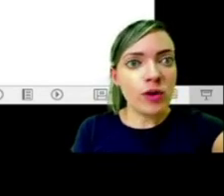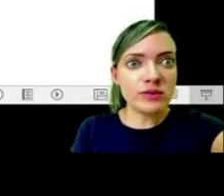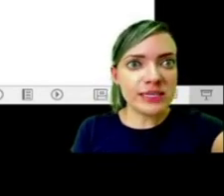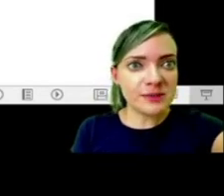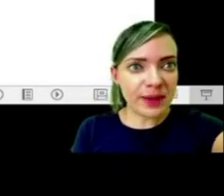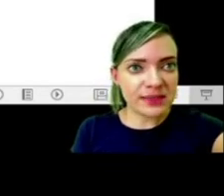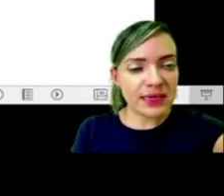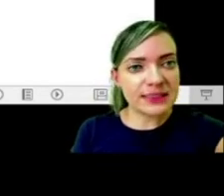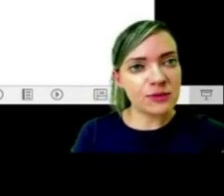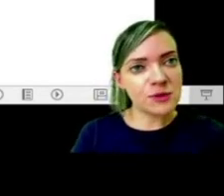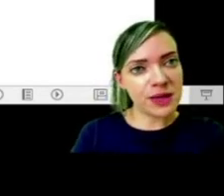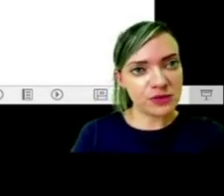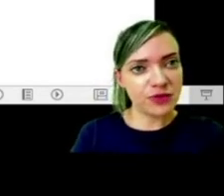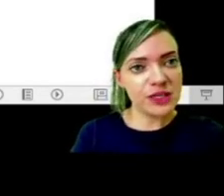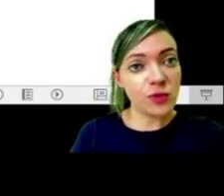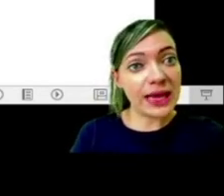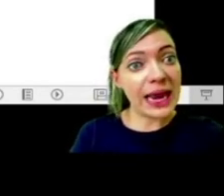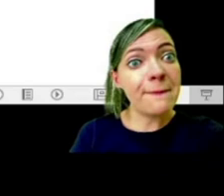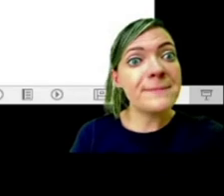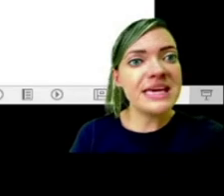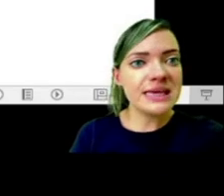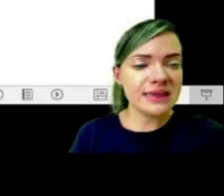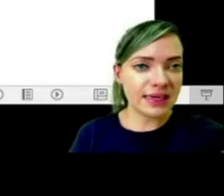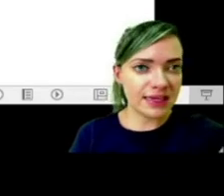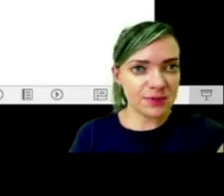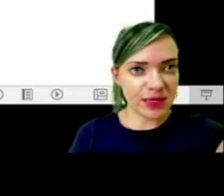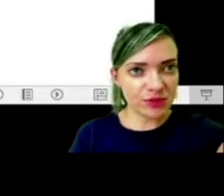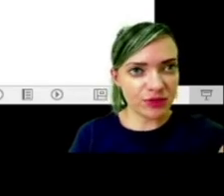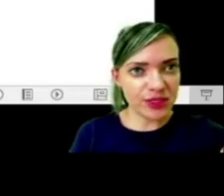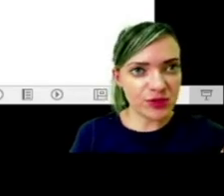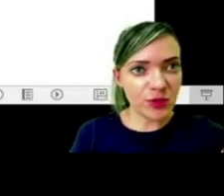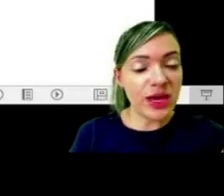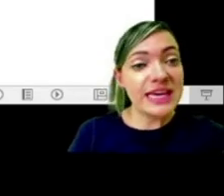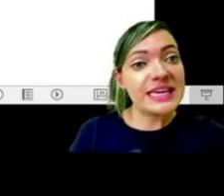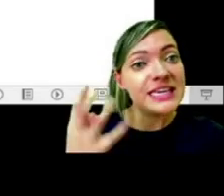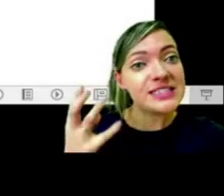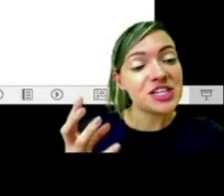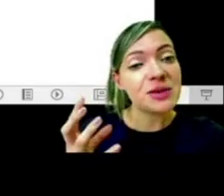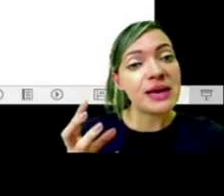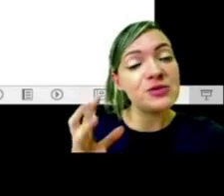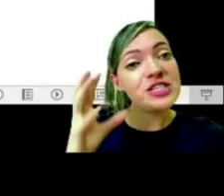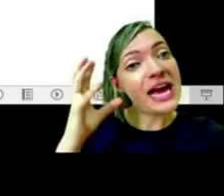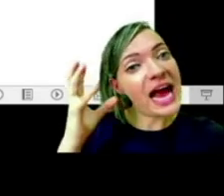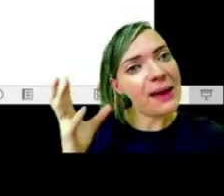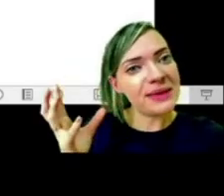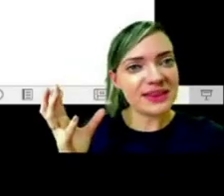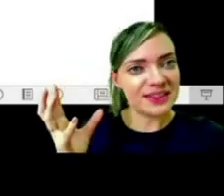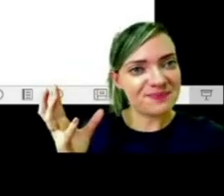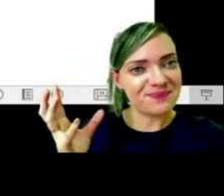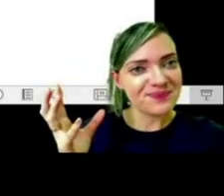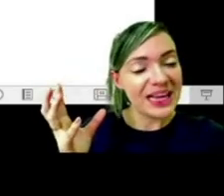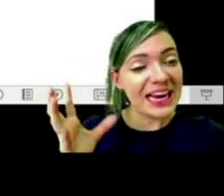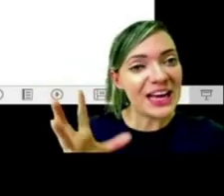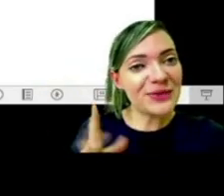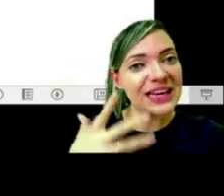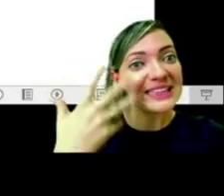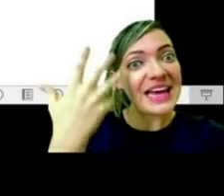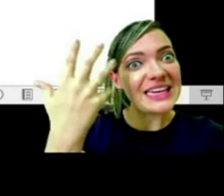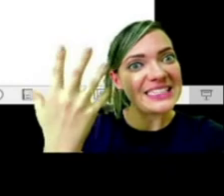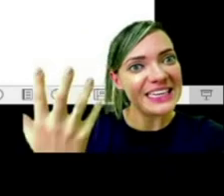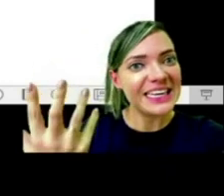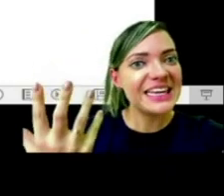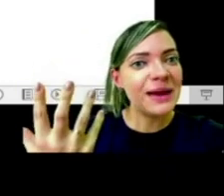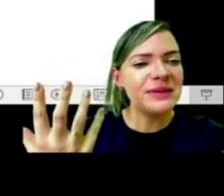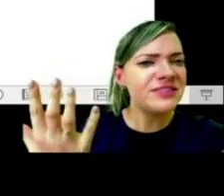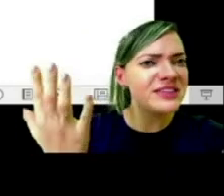galera, ó. Quando a espécie ela está no espaço físico, ela habita aquele espaço físico e isso é chamado de hábitat. Claro que ela